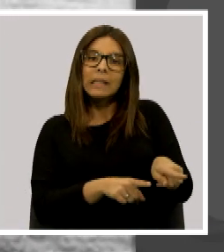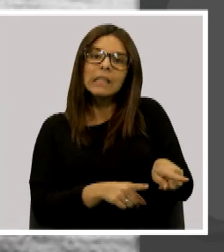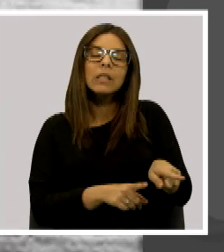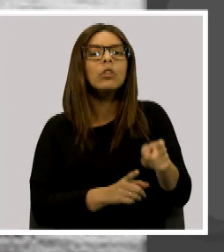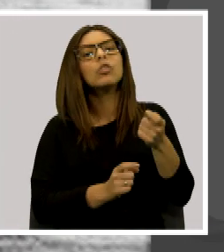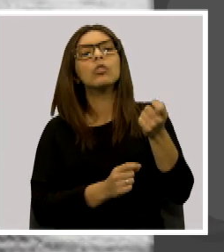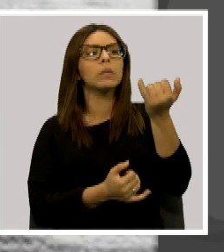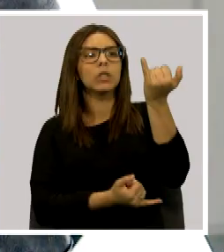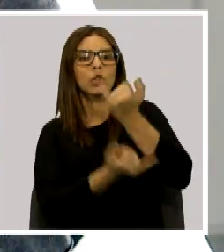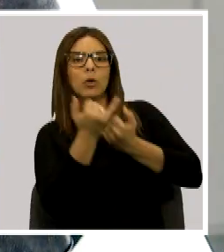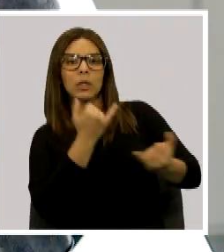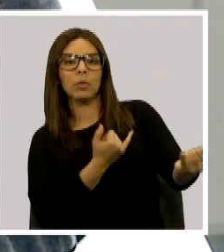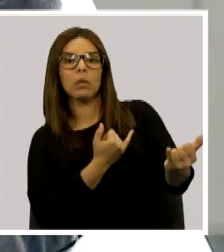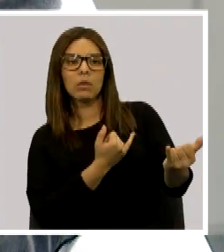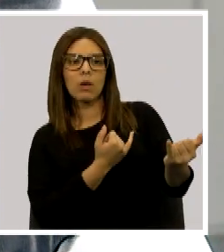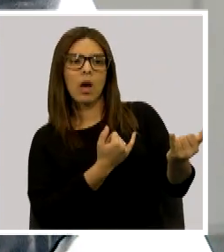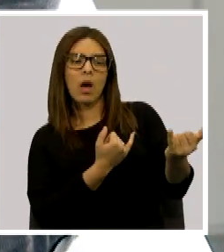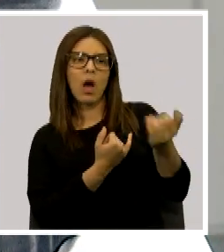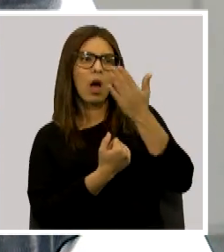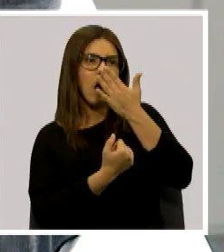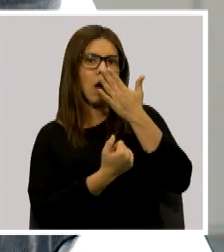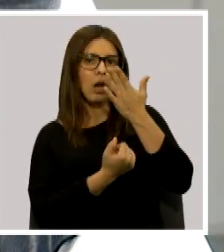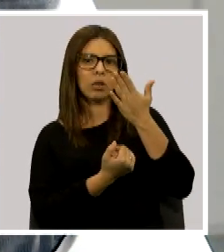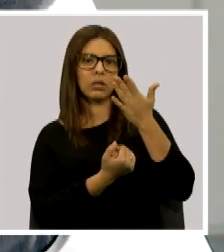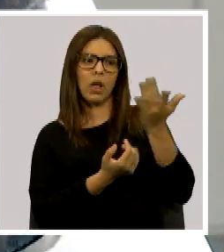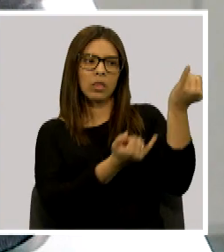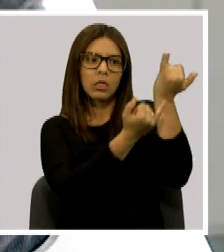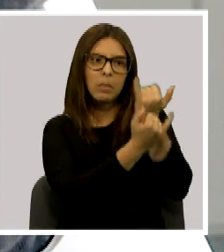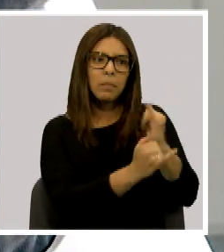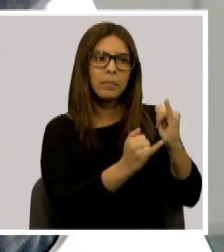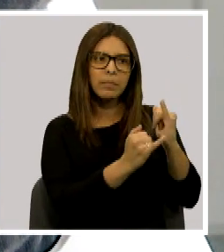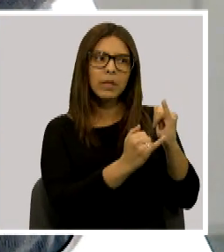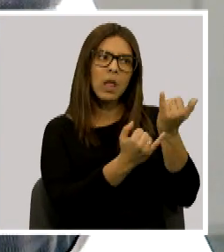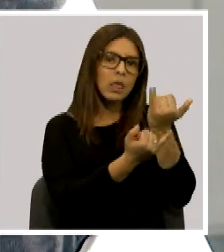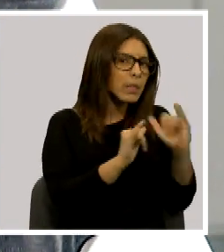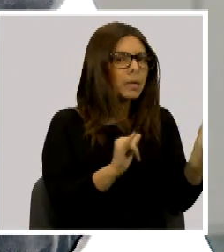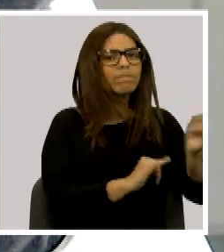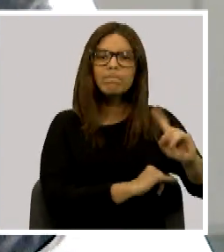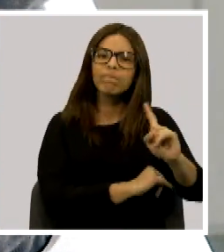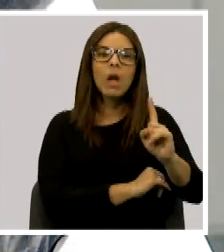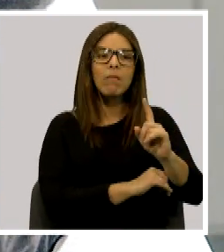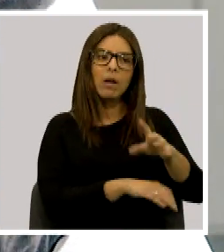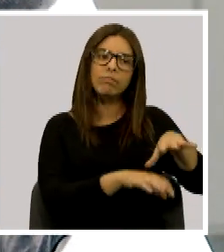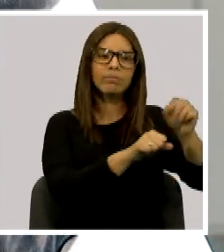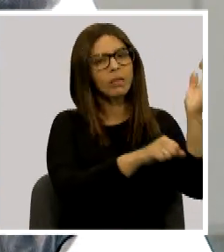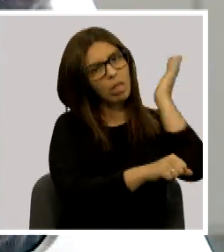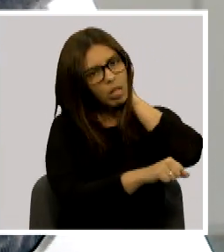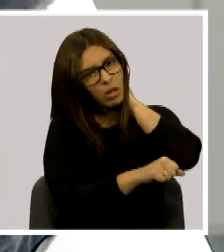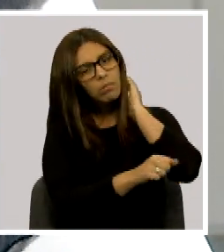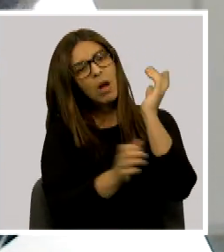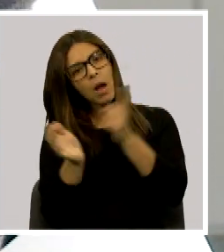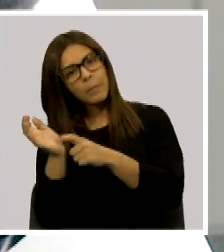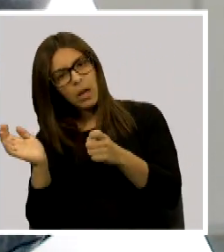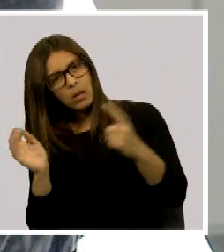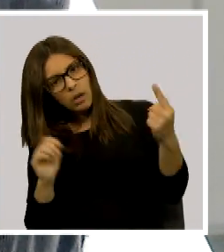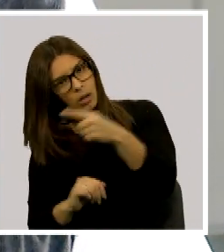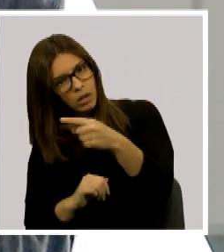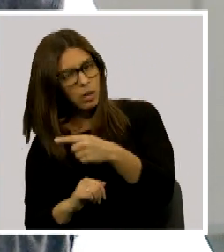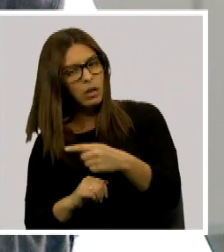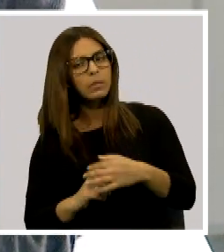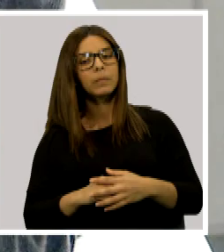peso dos americanos consolidou-se em tratados e chegou a ser tal que tiveram mão na chegada ao poder do presidente e ditador Fulgêncio Batista. Enquanto